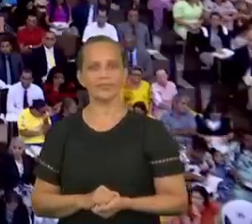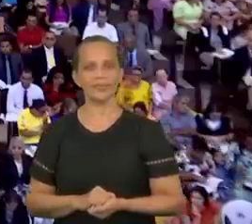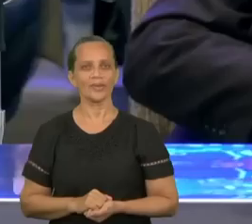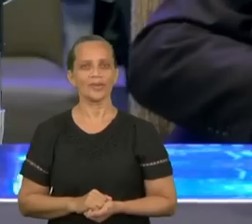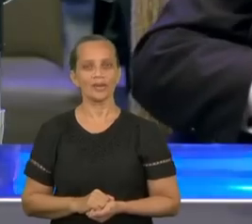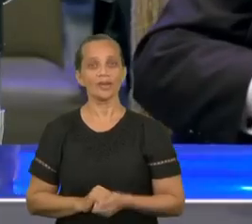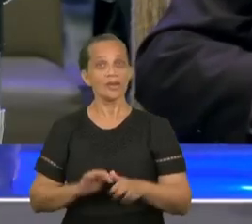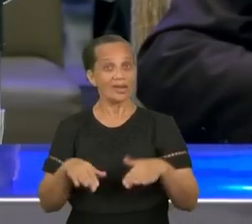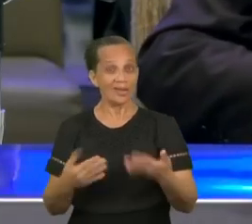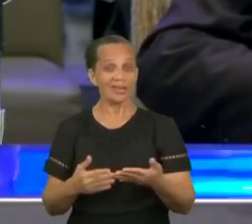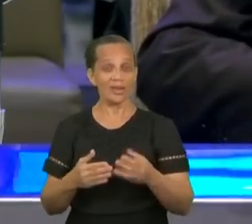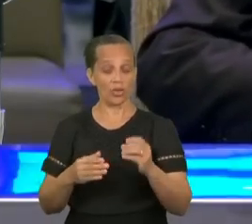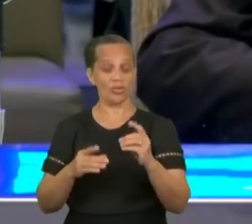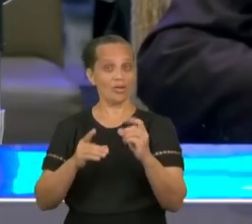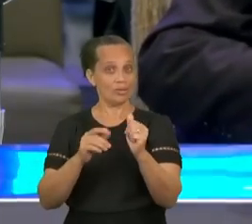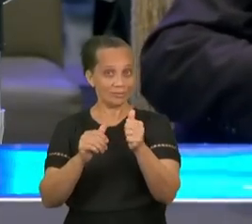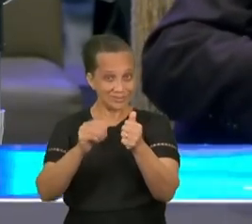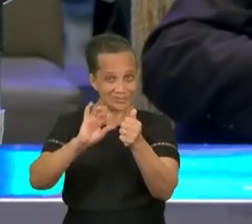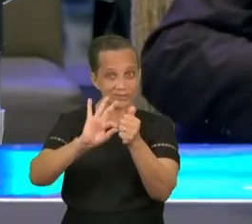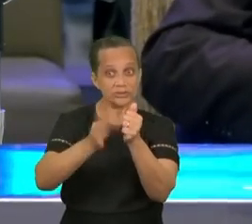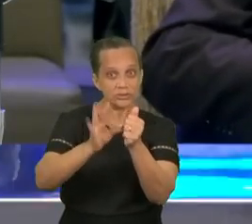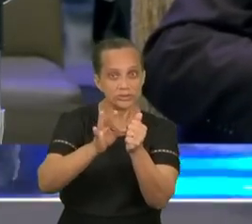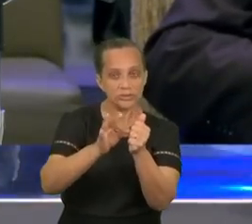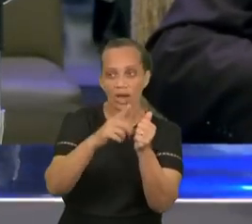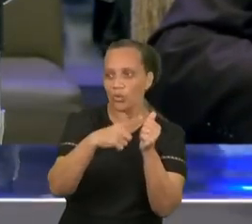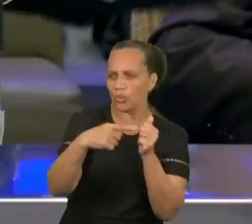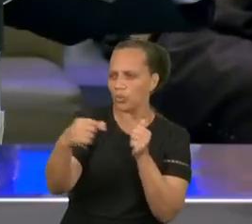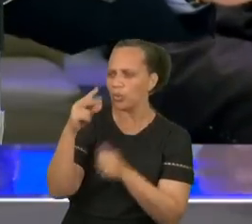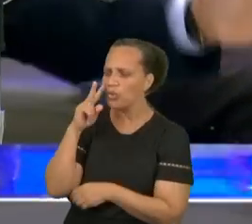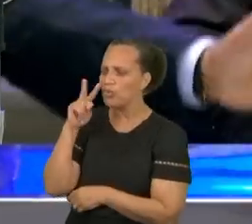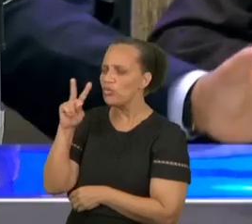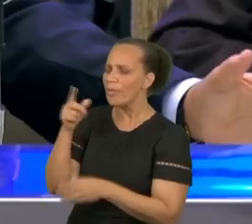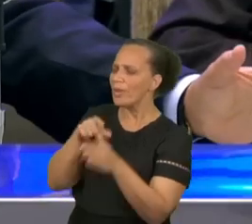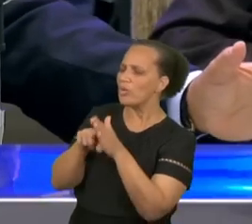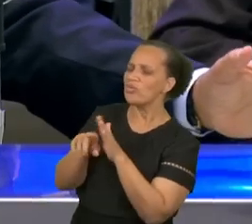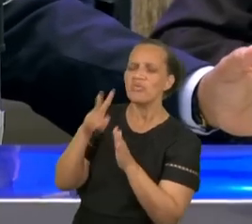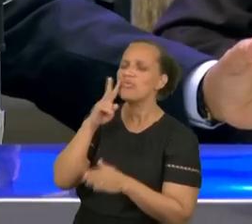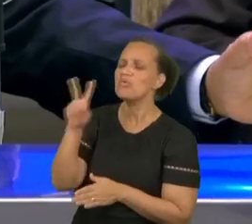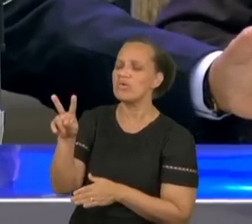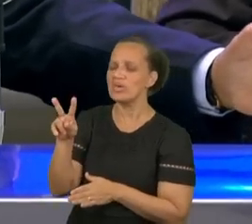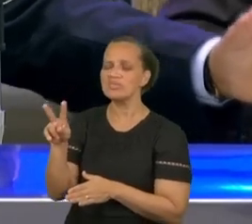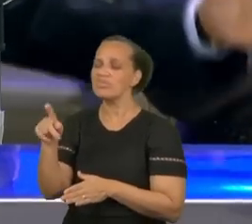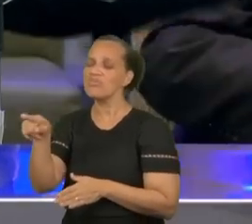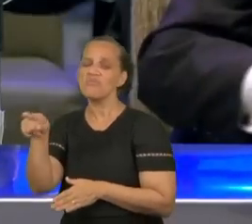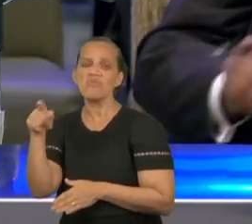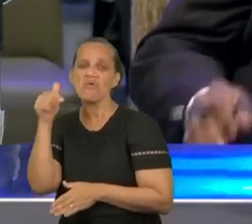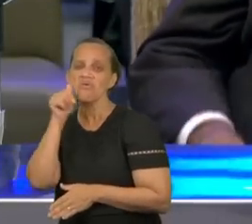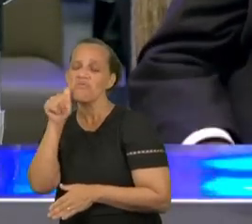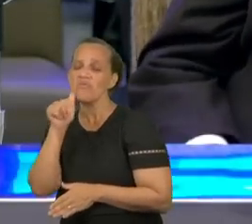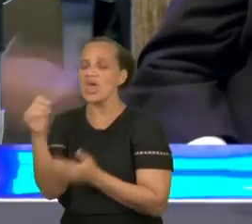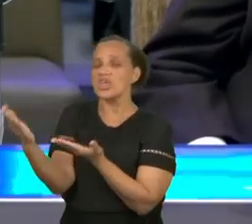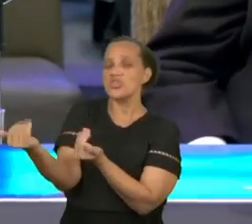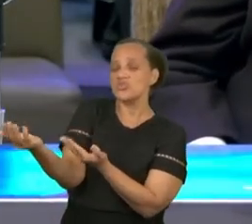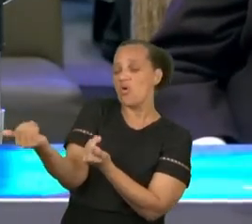ela saiu para ver as filhas da terra onde você vai ver aí eu vou ver as moças do mundo houve as meninas